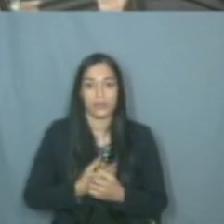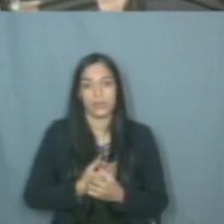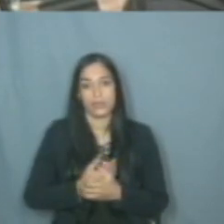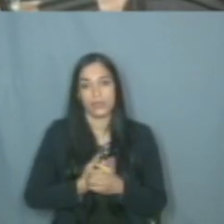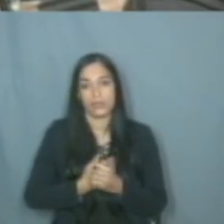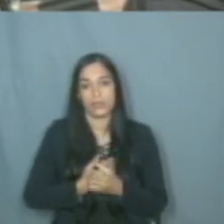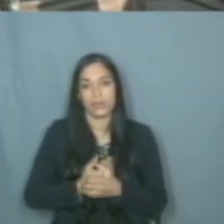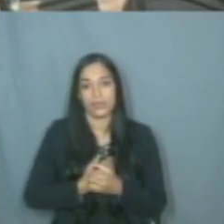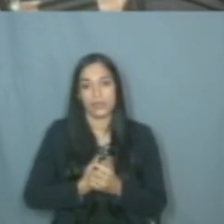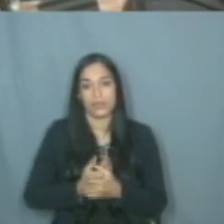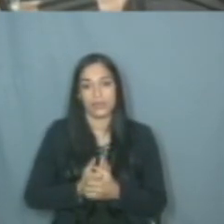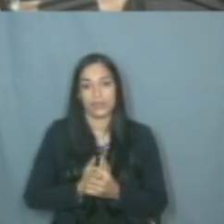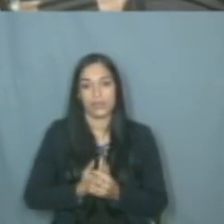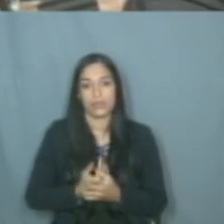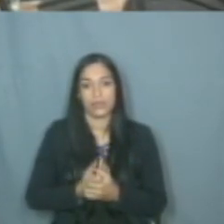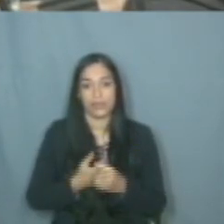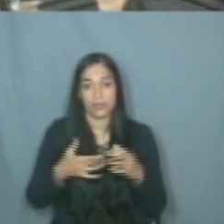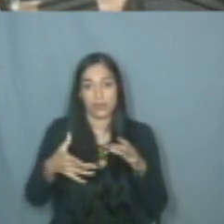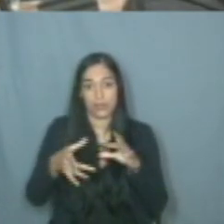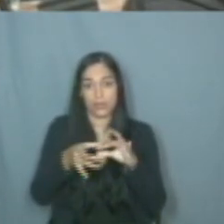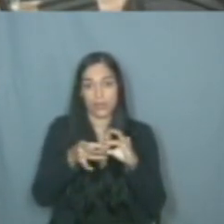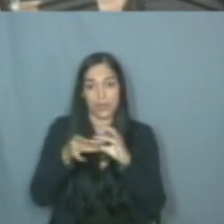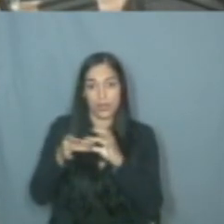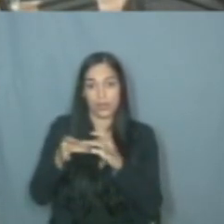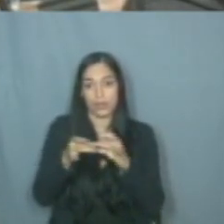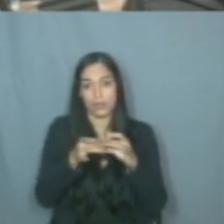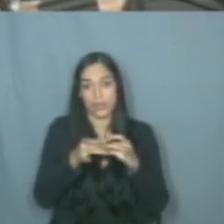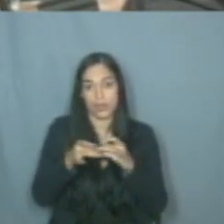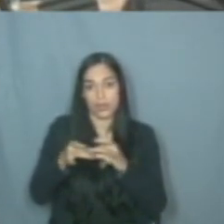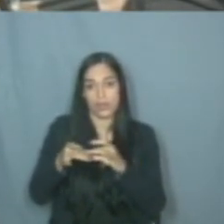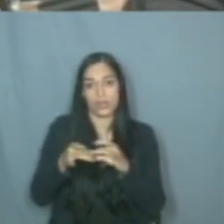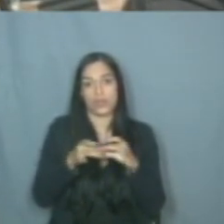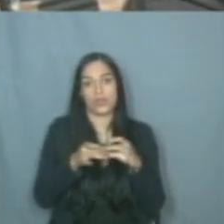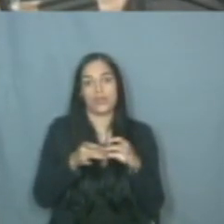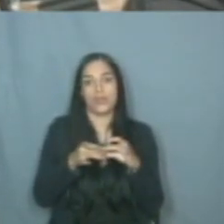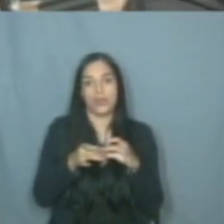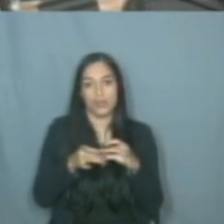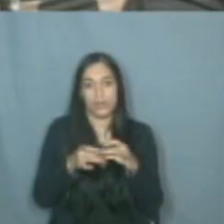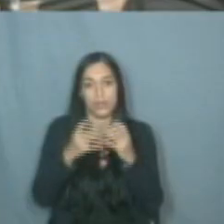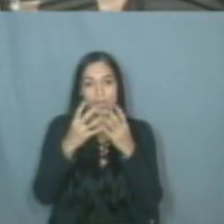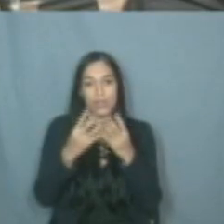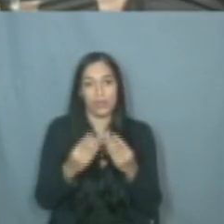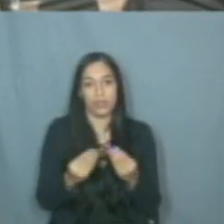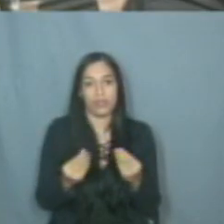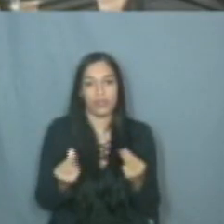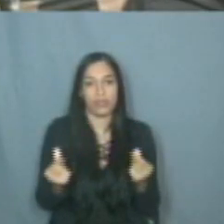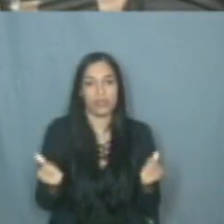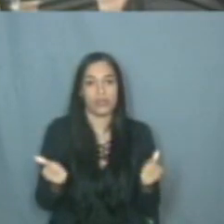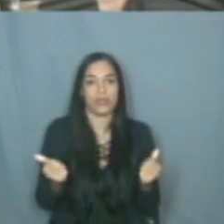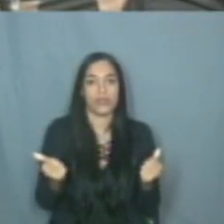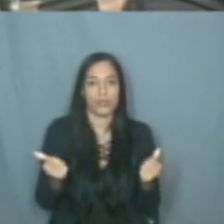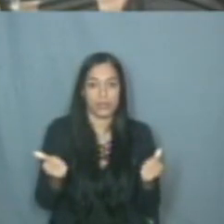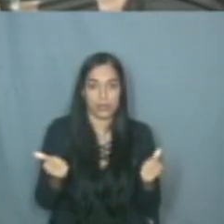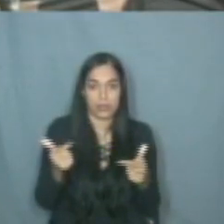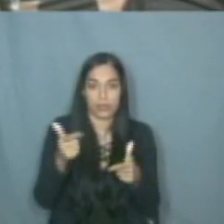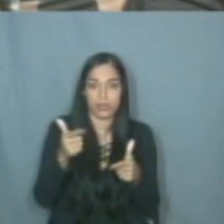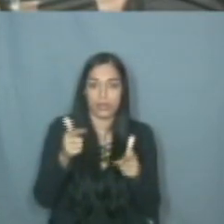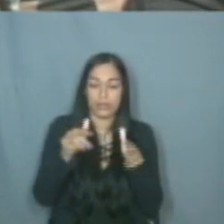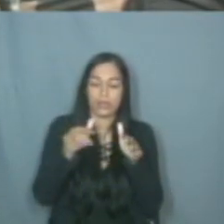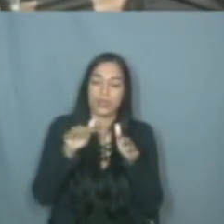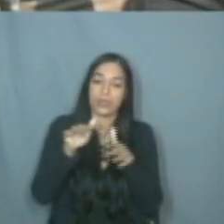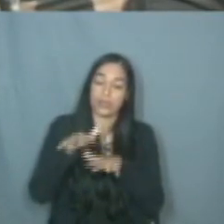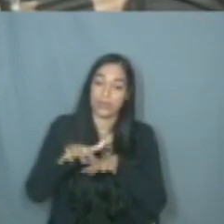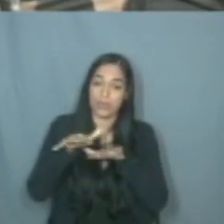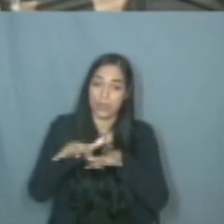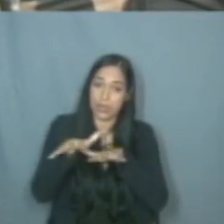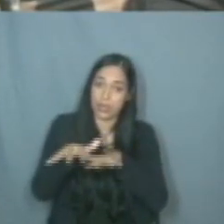me unindo a Vossa Excelência nesse combate para mitigar de uma vez por todas esse trânsito